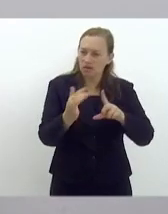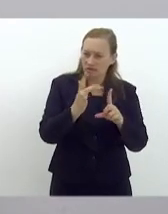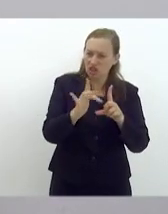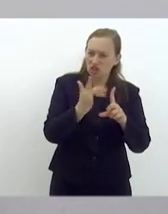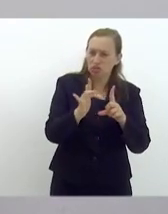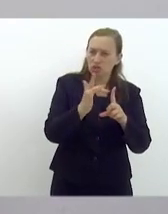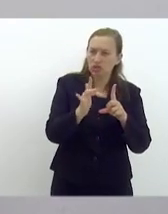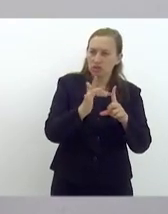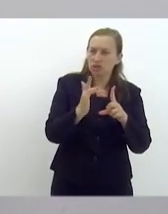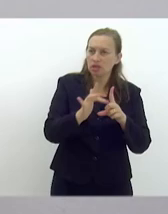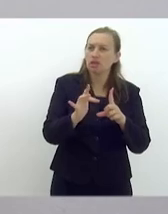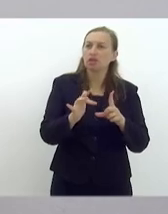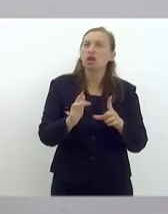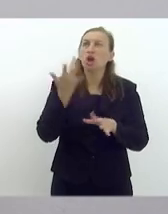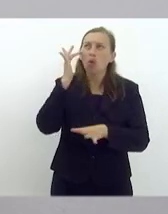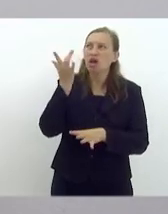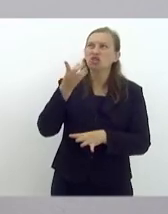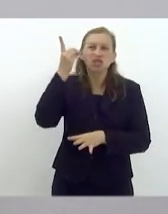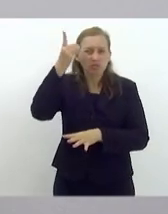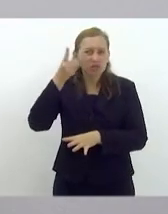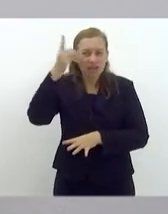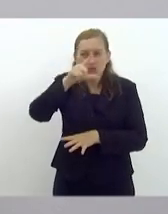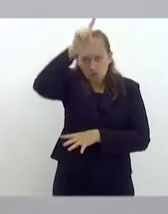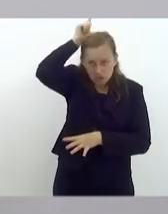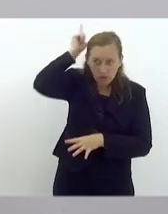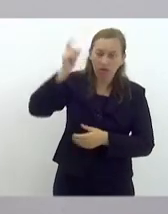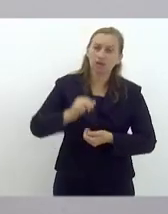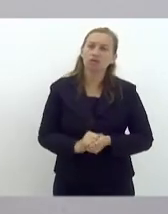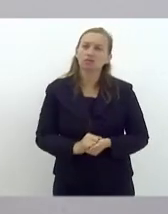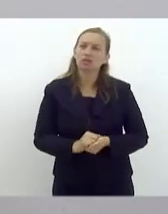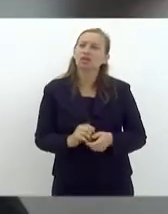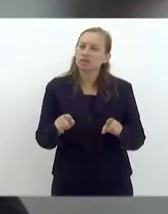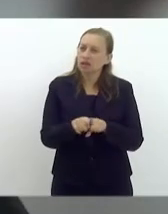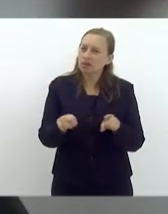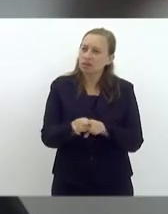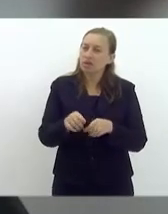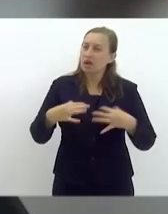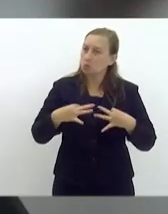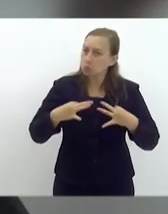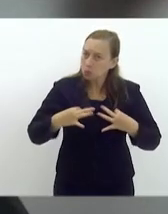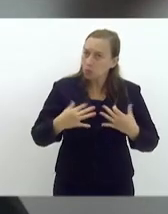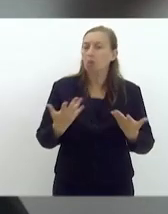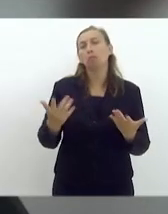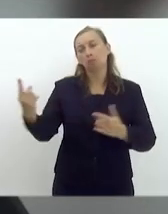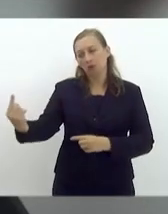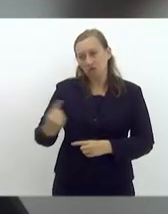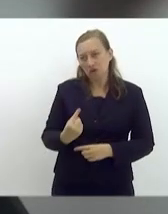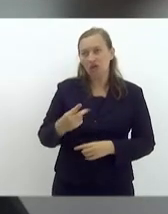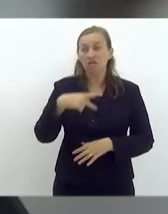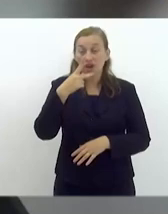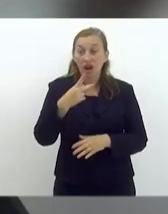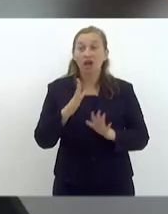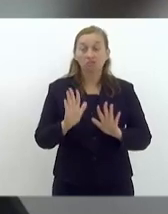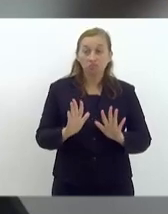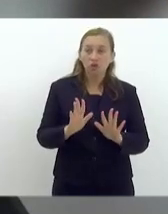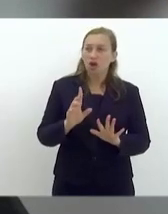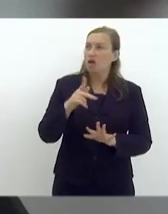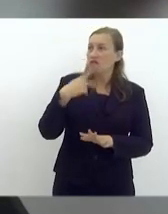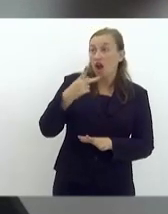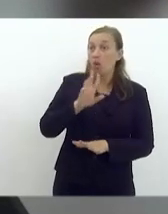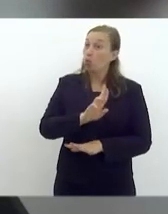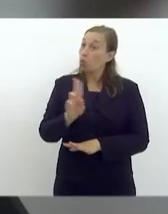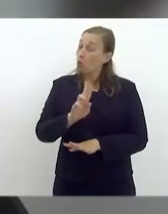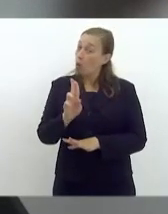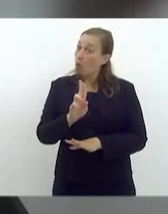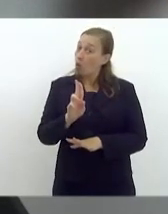acho que do deputado Luiz Paulo não sei e ela já ficou à disposição ela Eu só não foi falar o nome dela